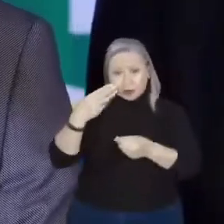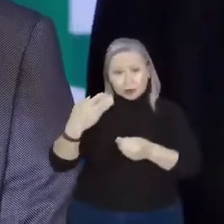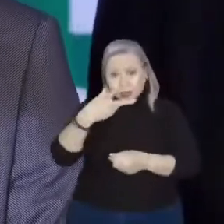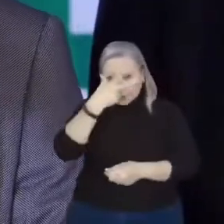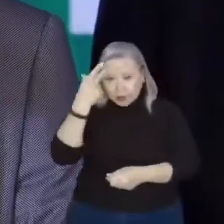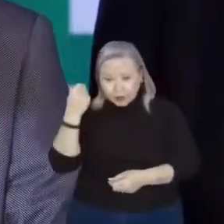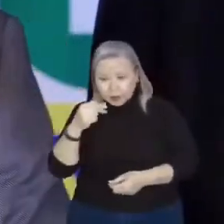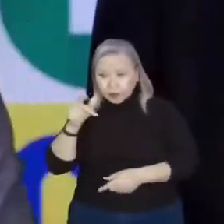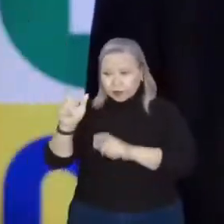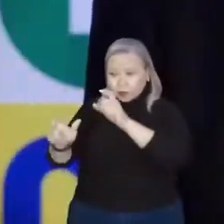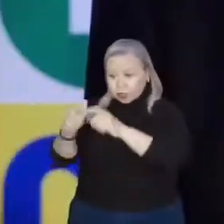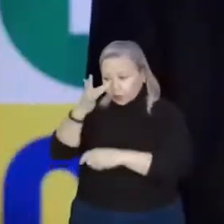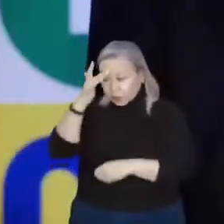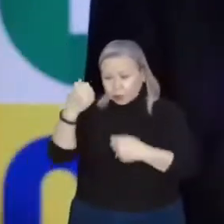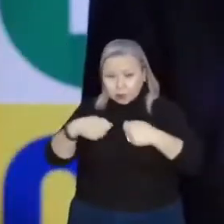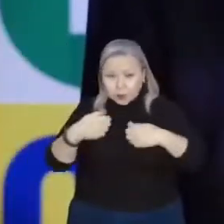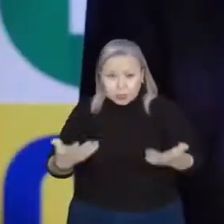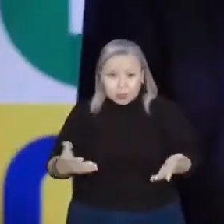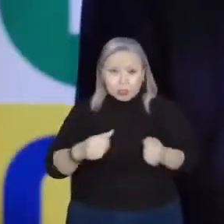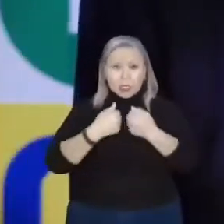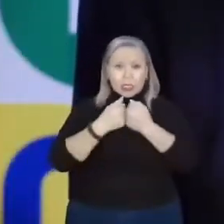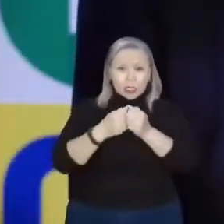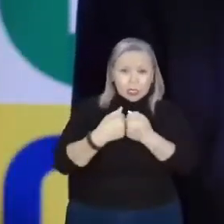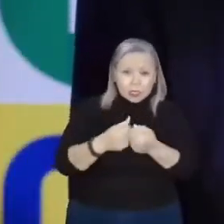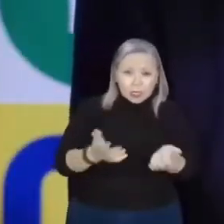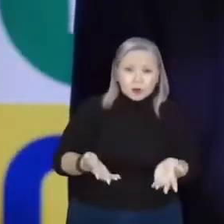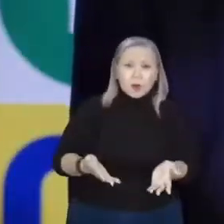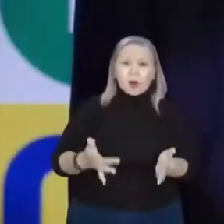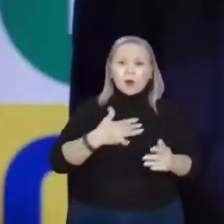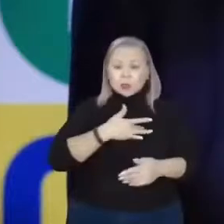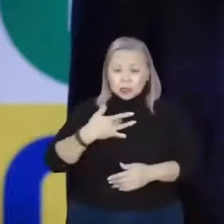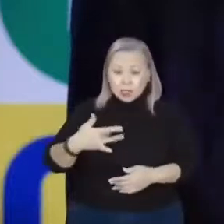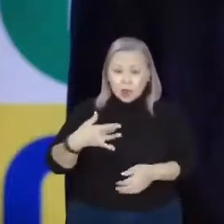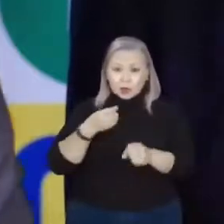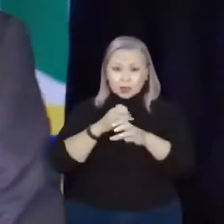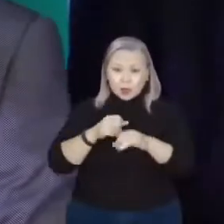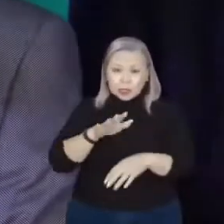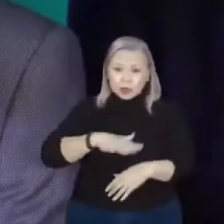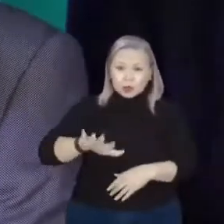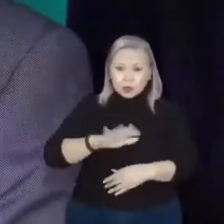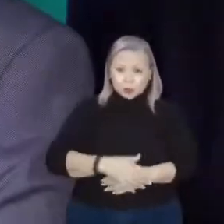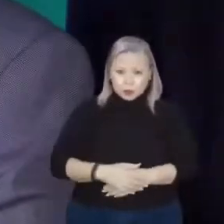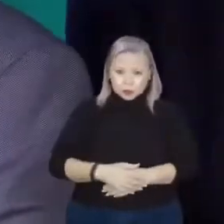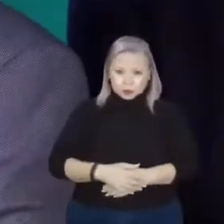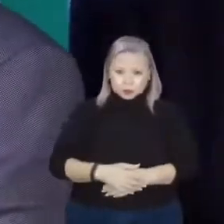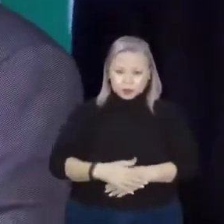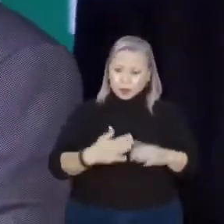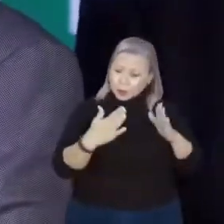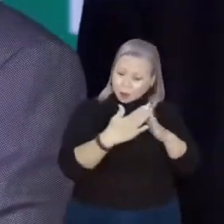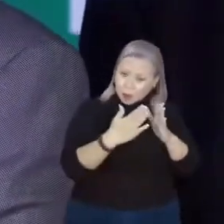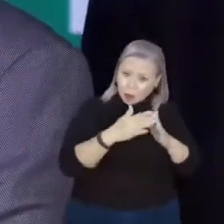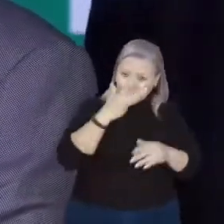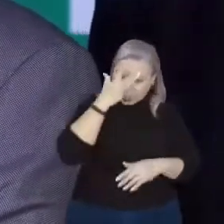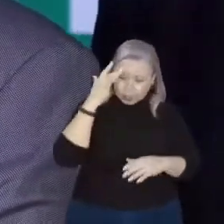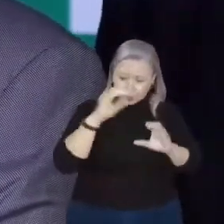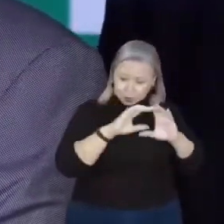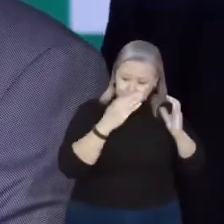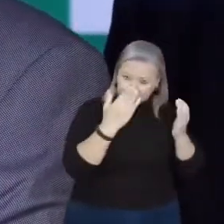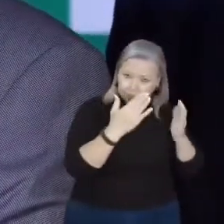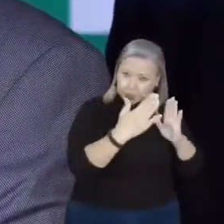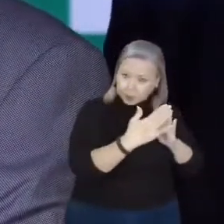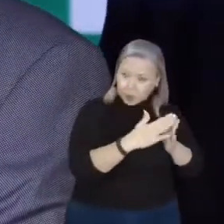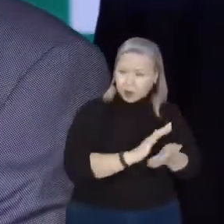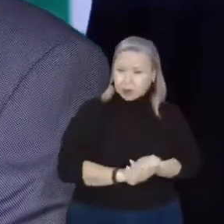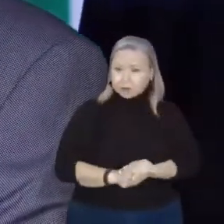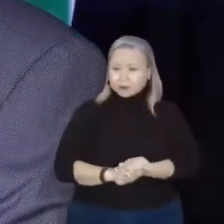as pessoas moram, é onde as pessoas reclamam, e o governo federal precisa estar muito entrosado com o governo